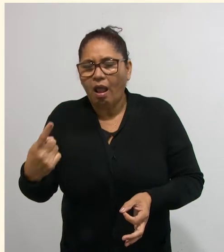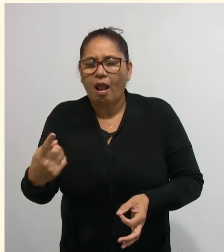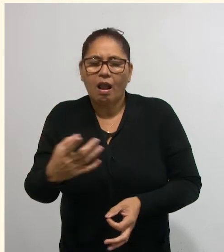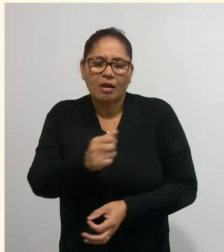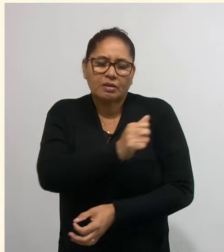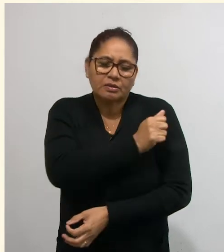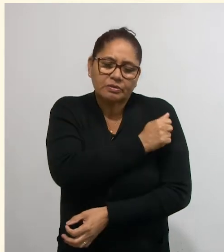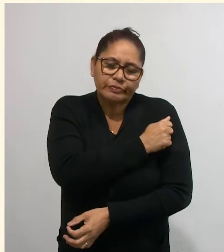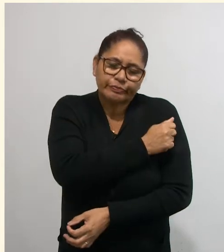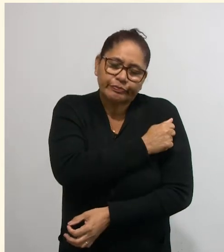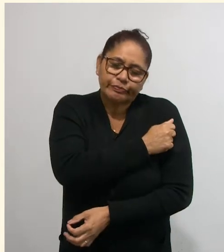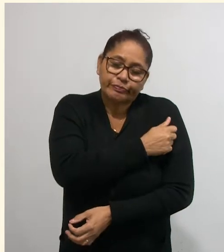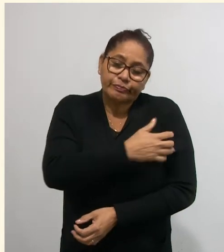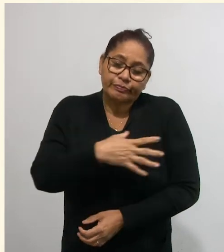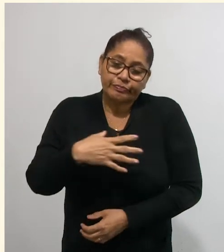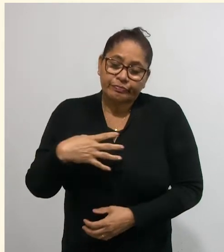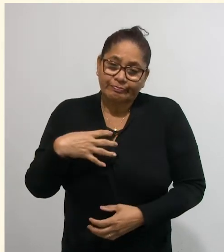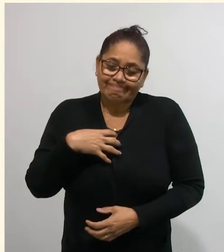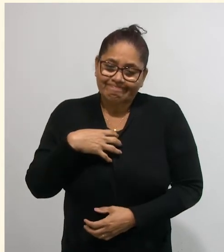sentido aqui,